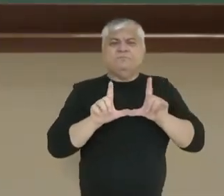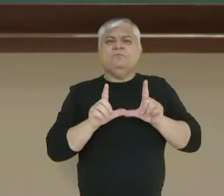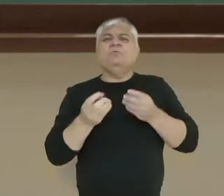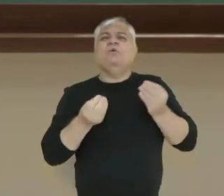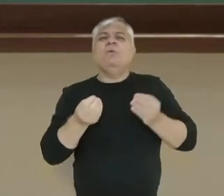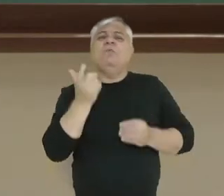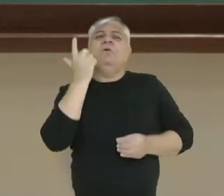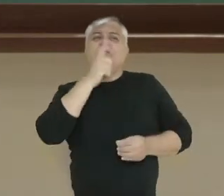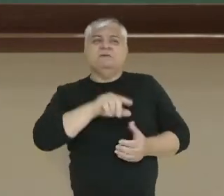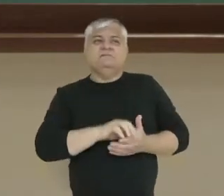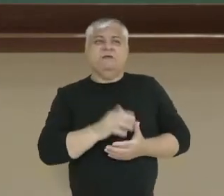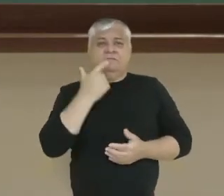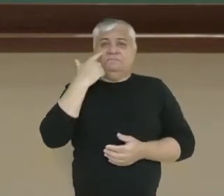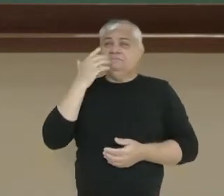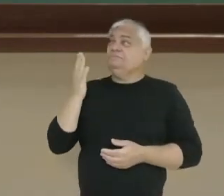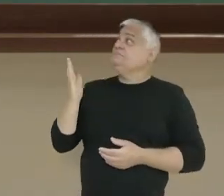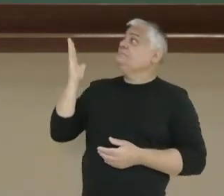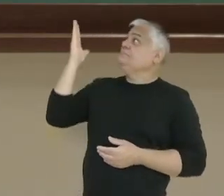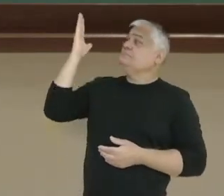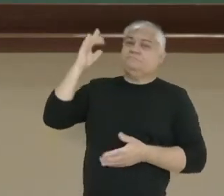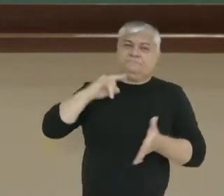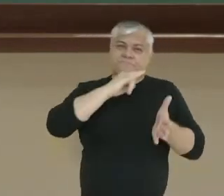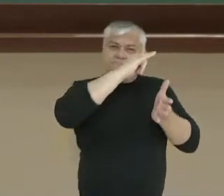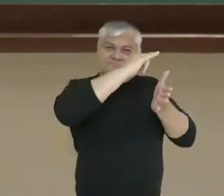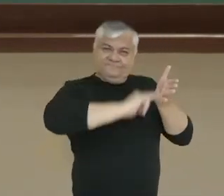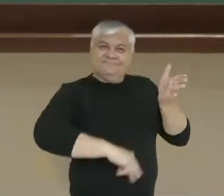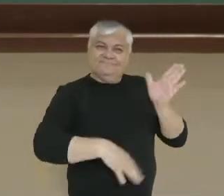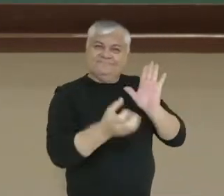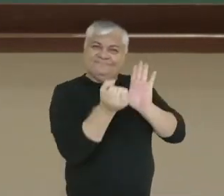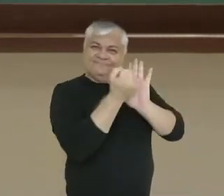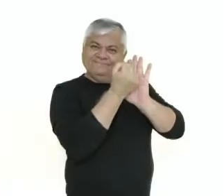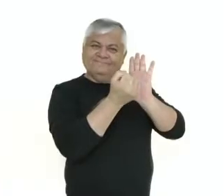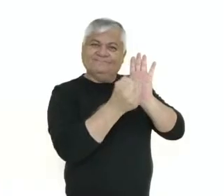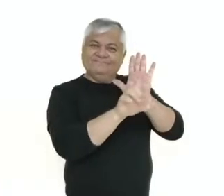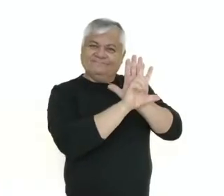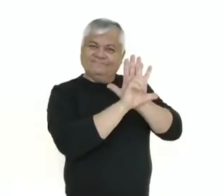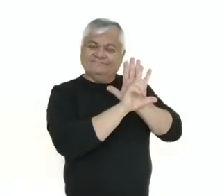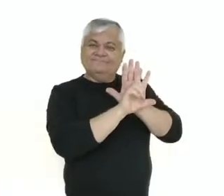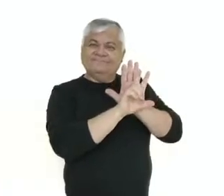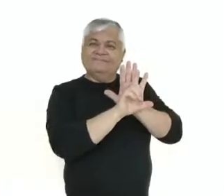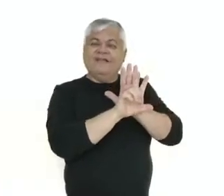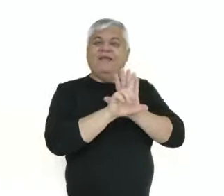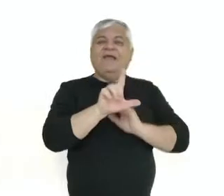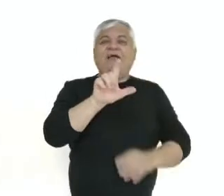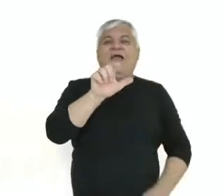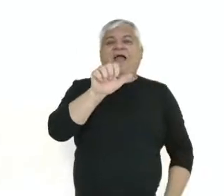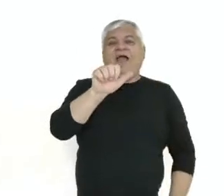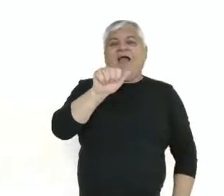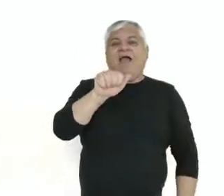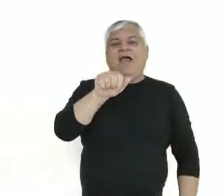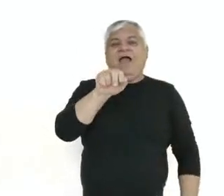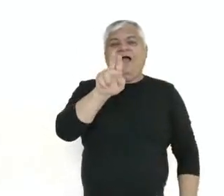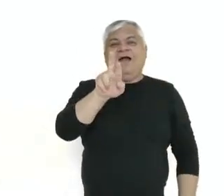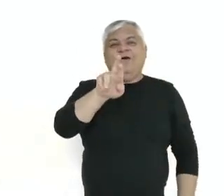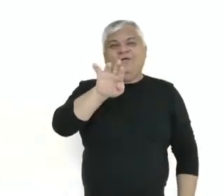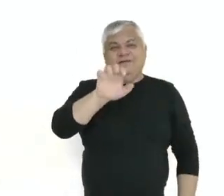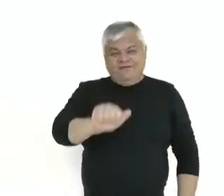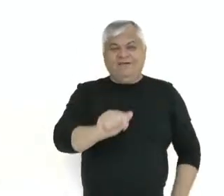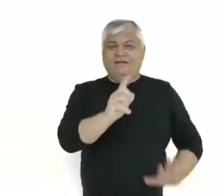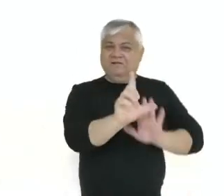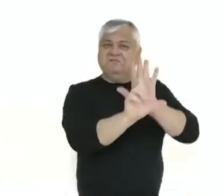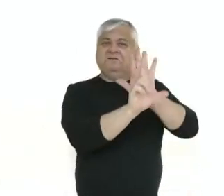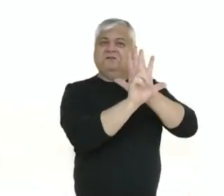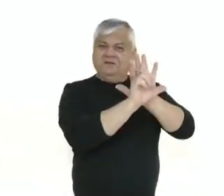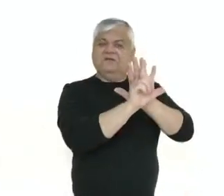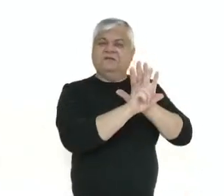a gente tem uma imagem, né, do documento da Declaração da Lei Áurea, que foi a lei, né, que entrou em